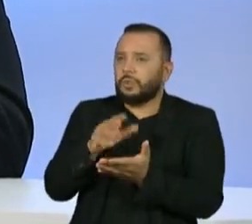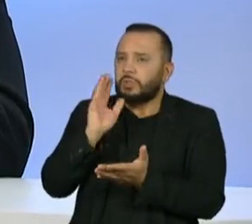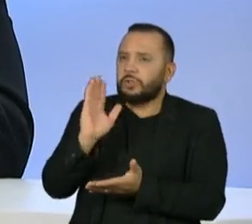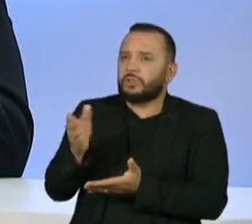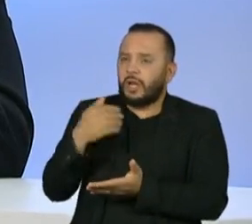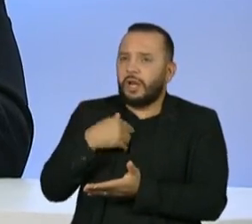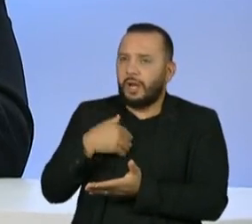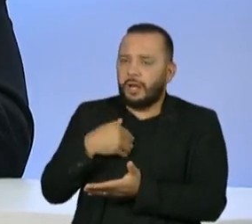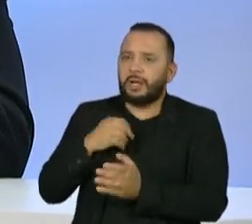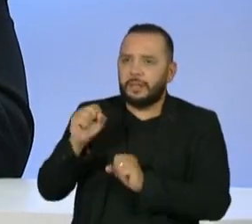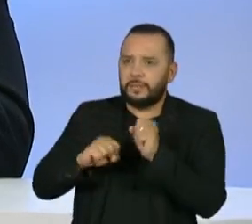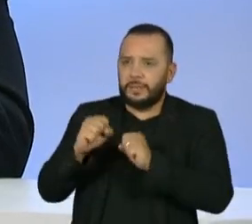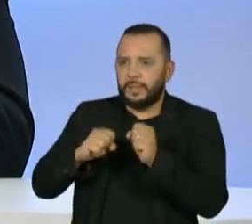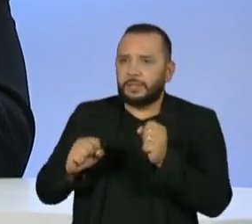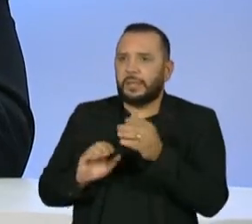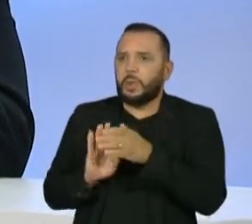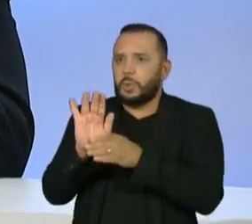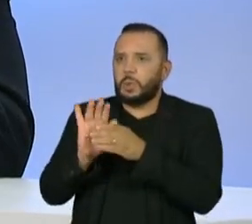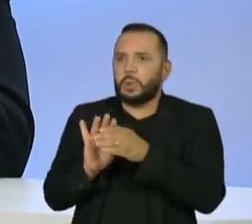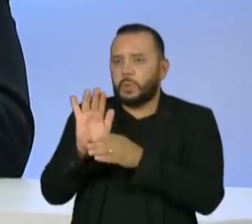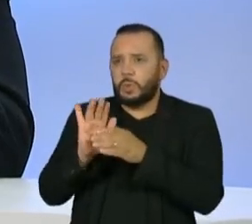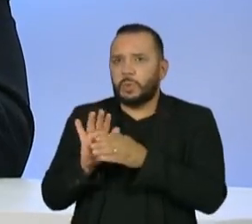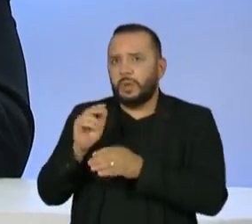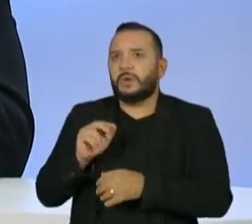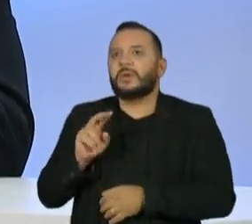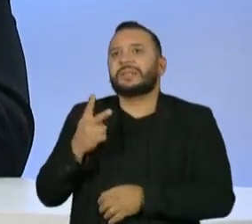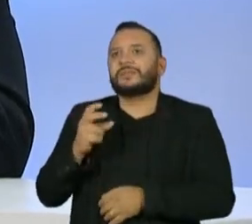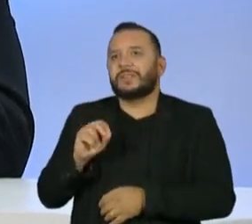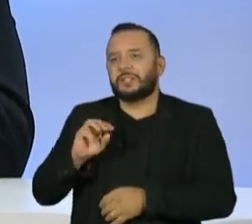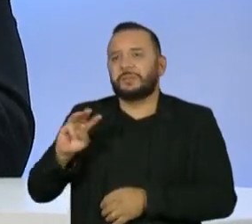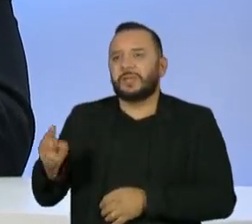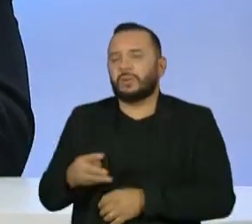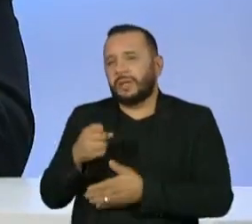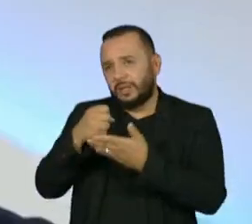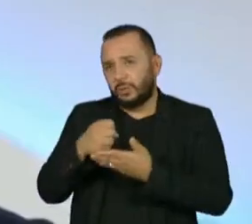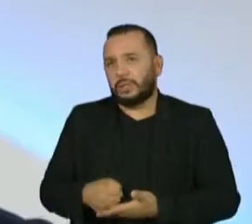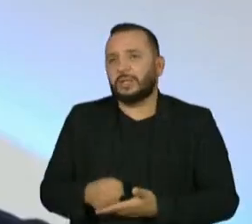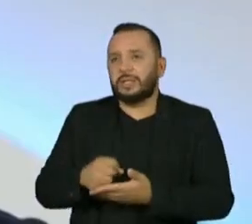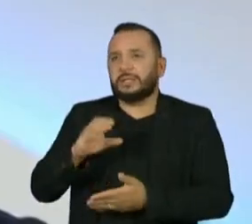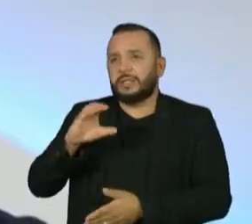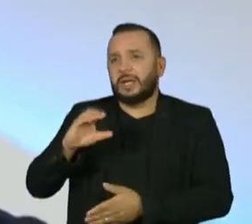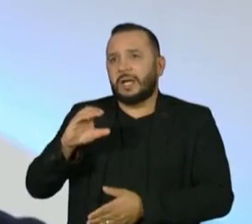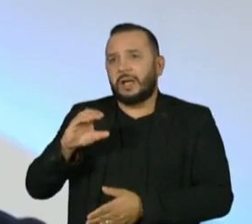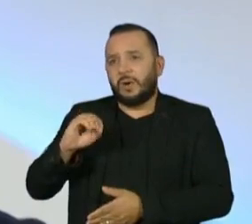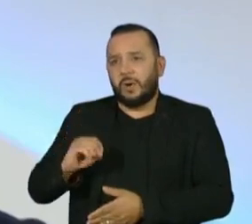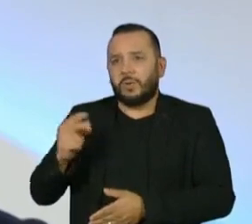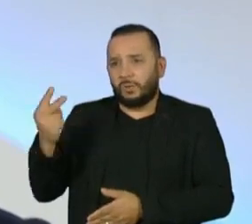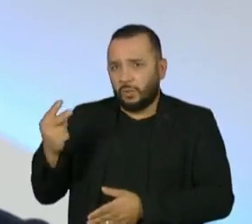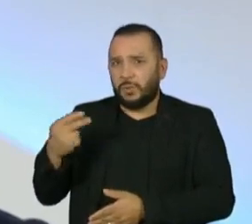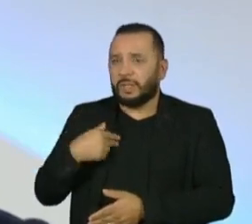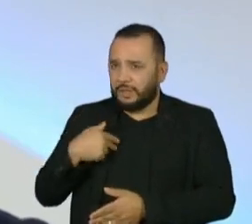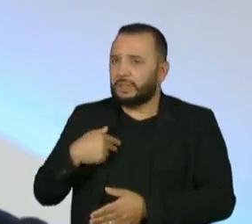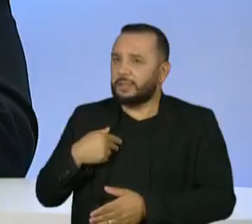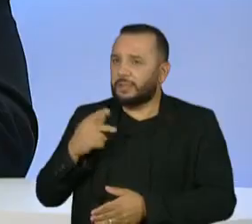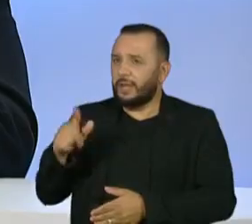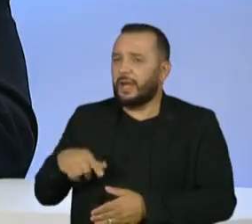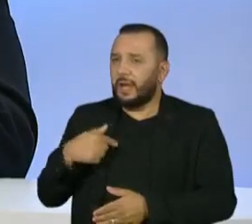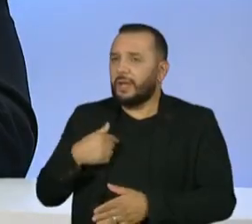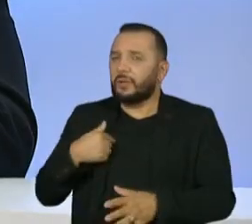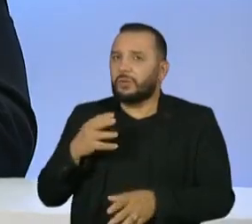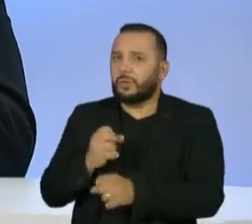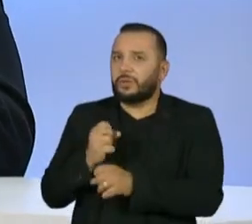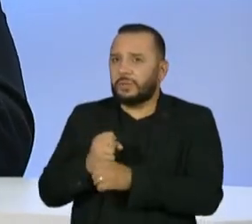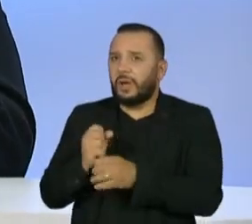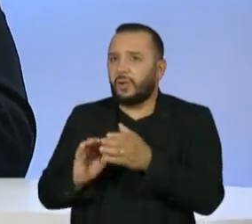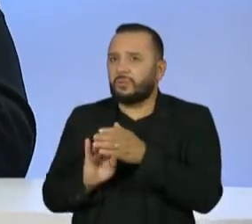termelétricas elas vão resultar em emissões de pelo menos 20 milhões de toneladas de CO2 por ano o que equivale ao longo dos 15 anos previstos